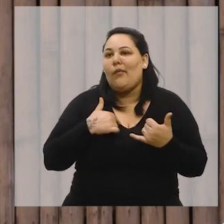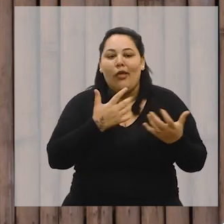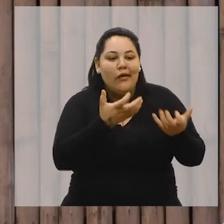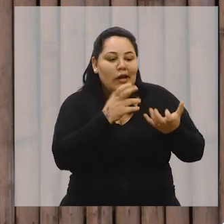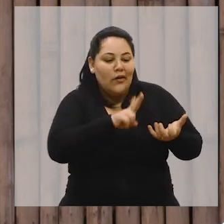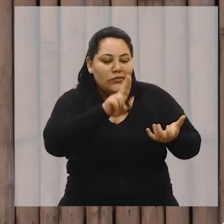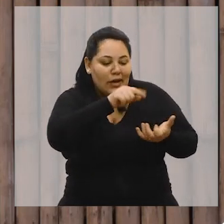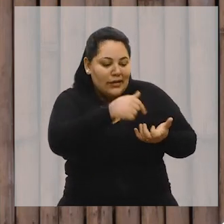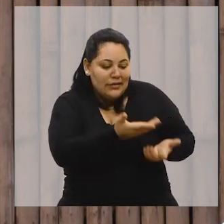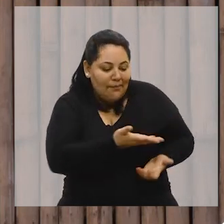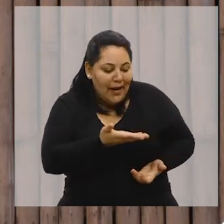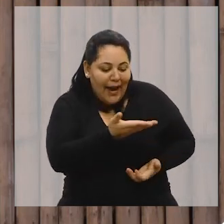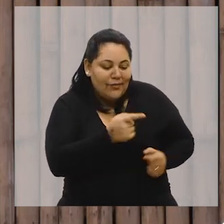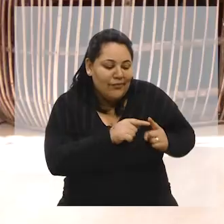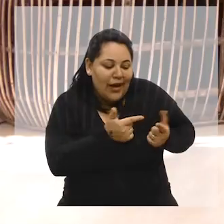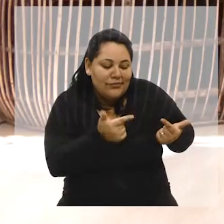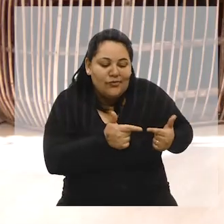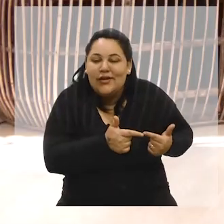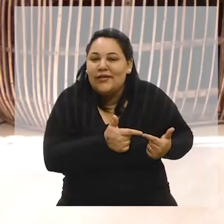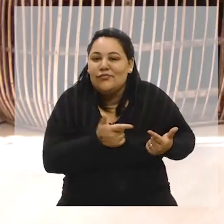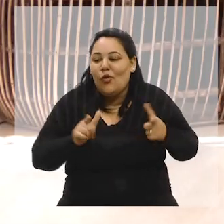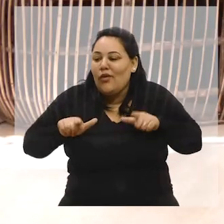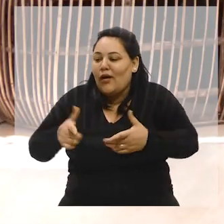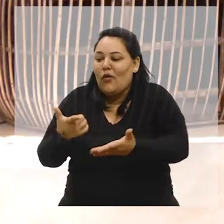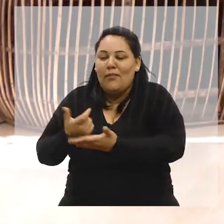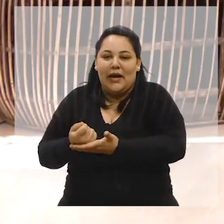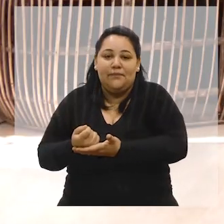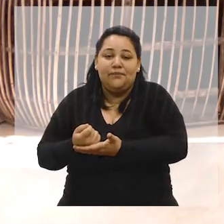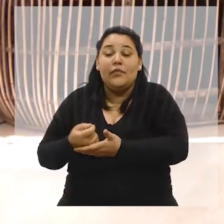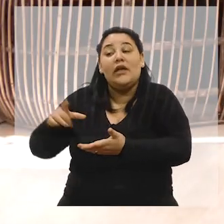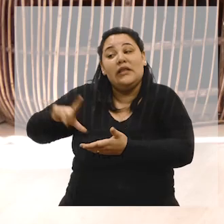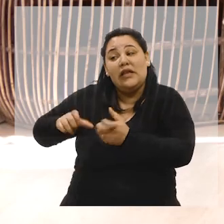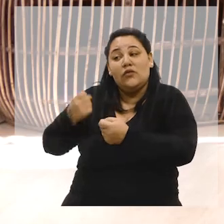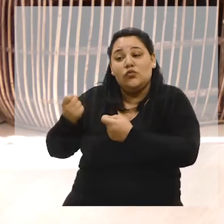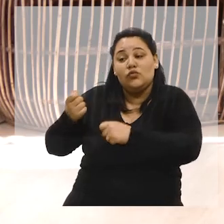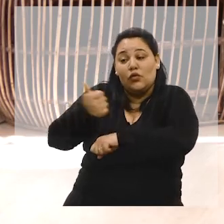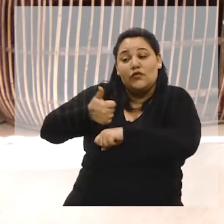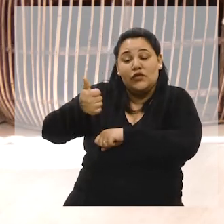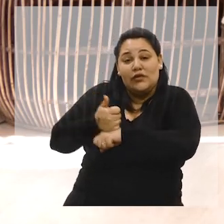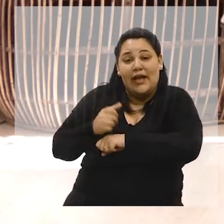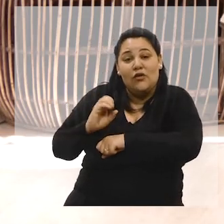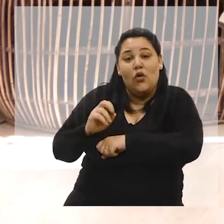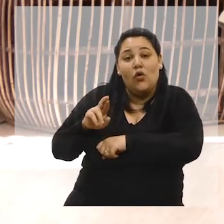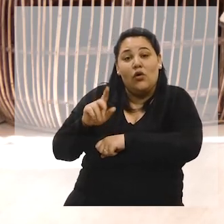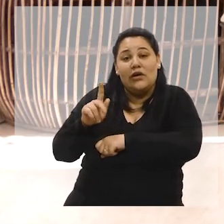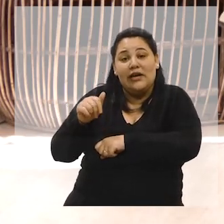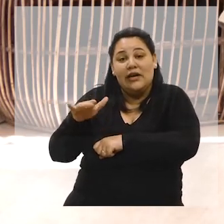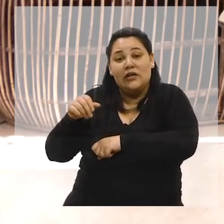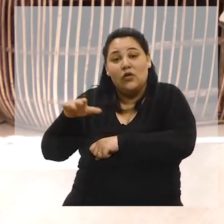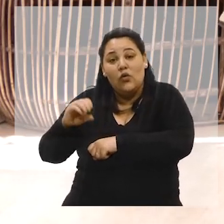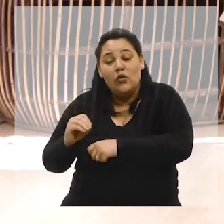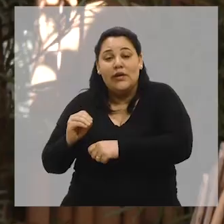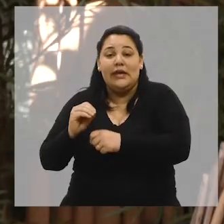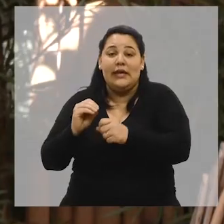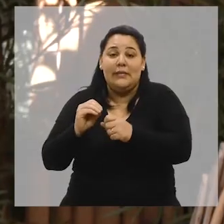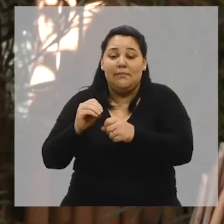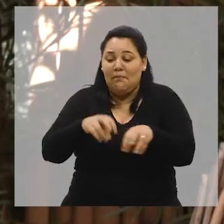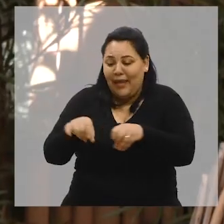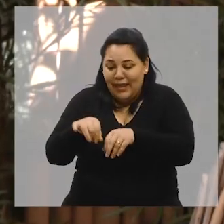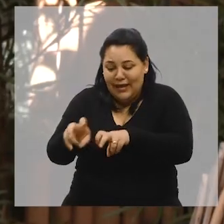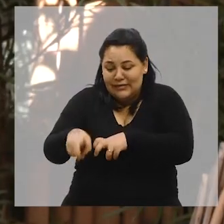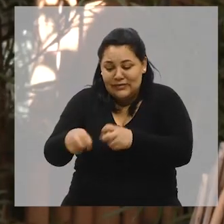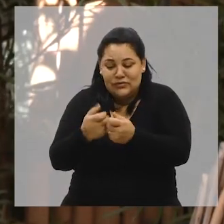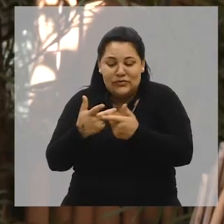poder utilizar e não consegue. Sim, a gente ainda consegue pequenos produtores orgânicos que cultivam algumas coisas assim. Mas